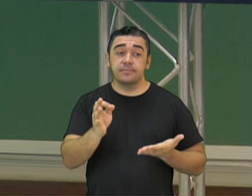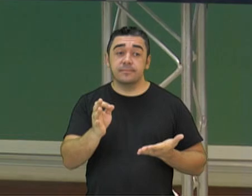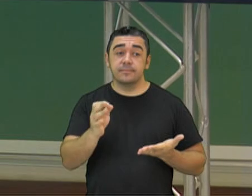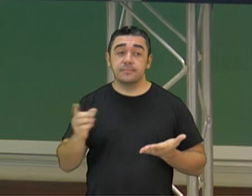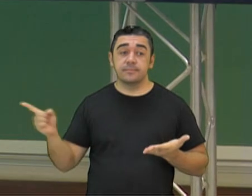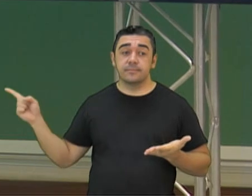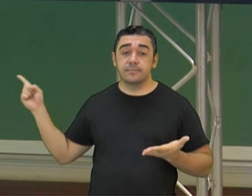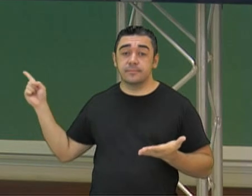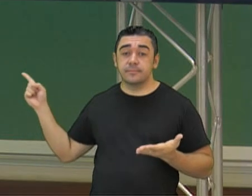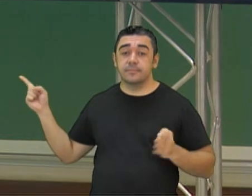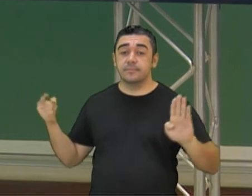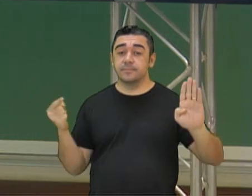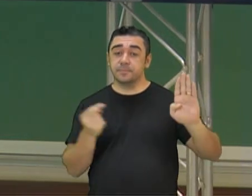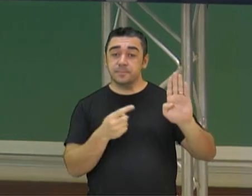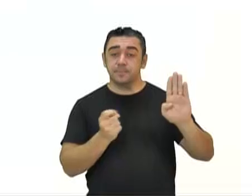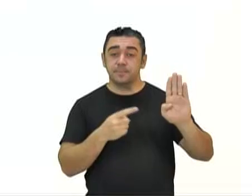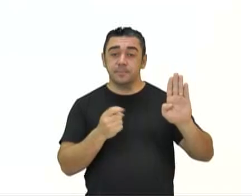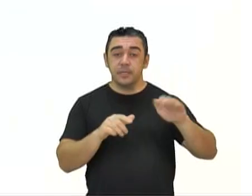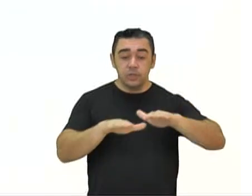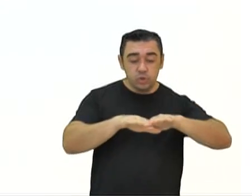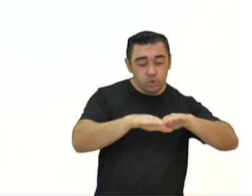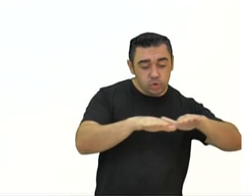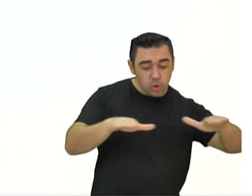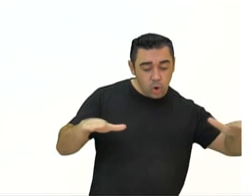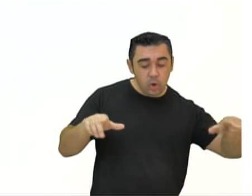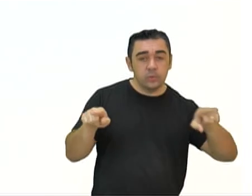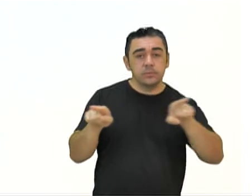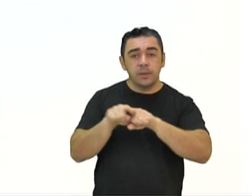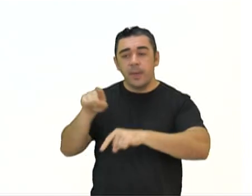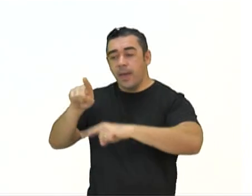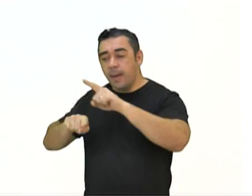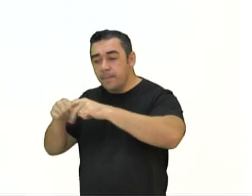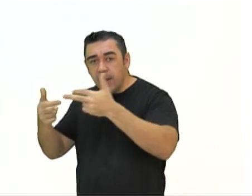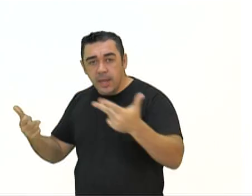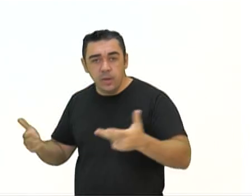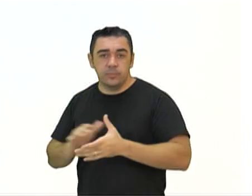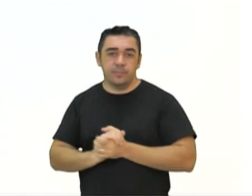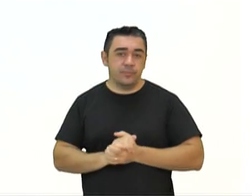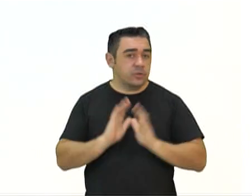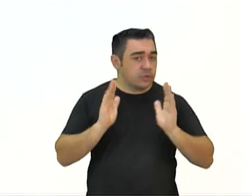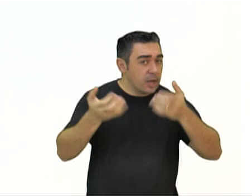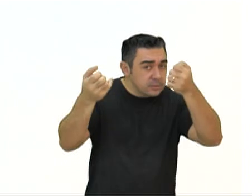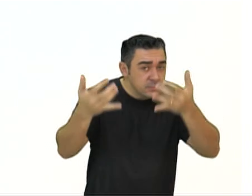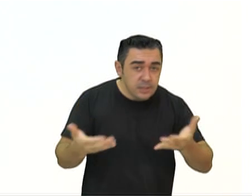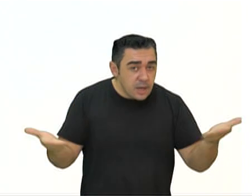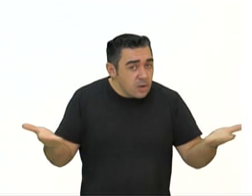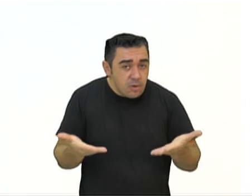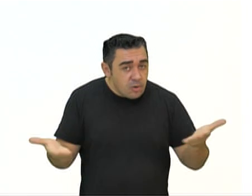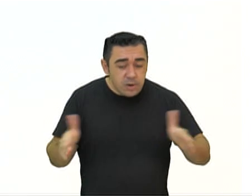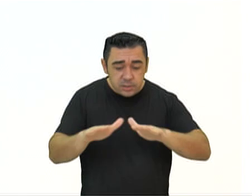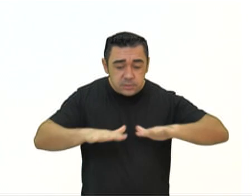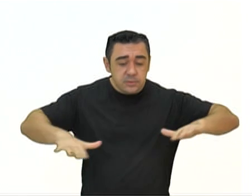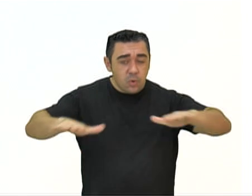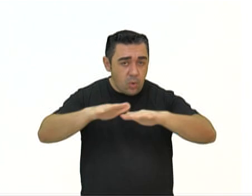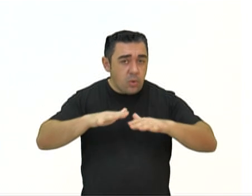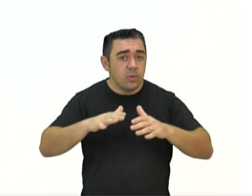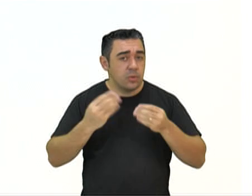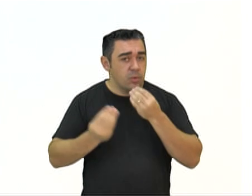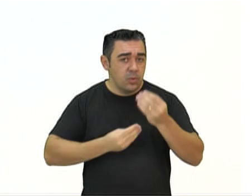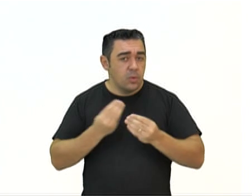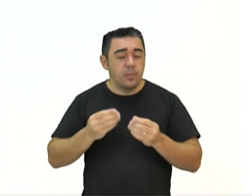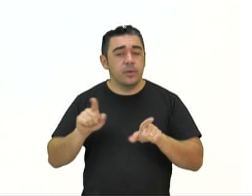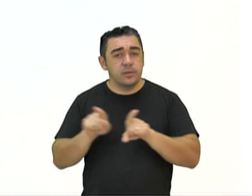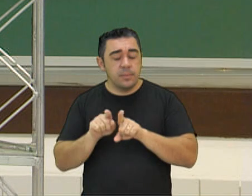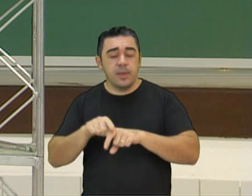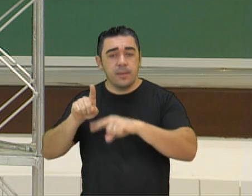correta? Pilates de solo e aparelho. Então, a gente acabou de falar sobre o Pilates de solo e o